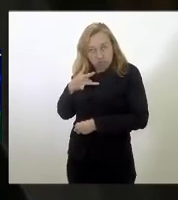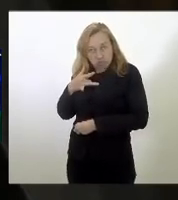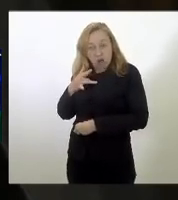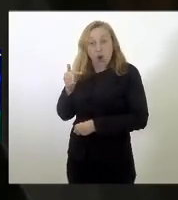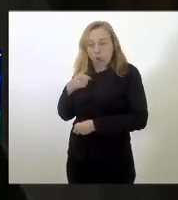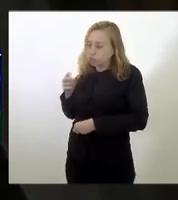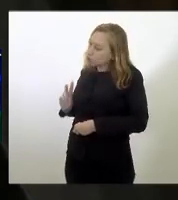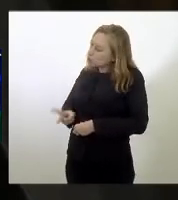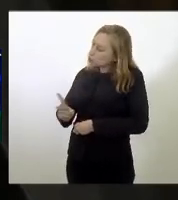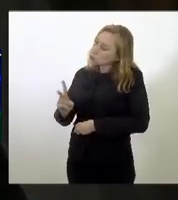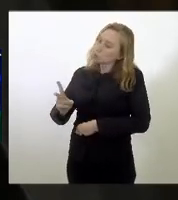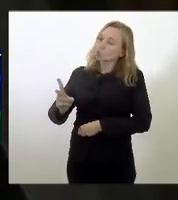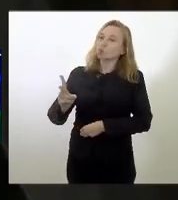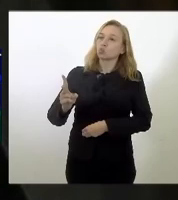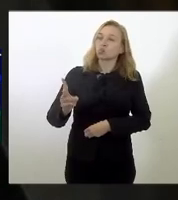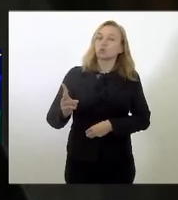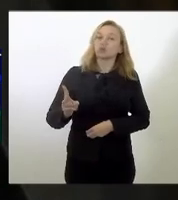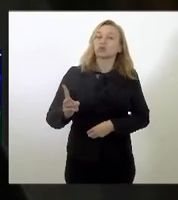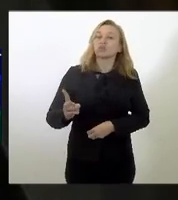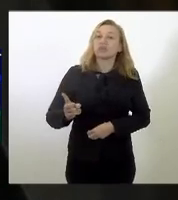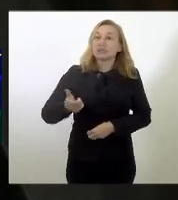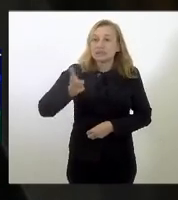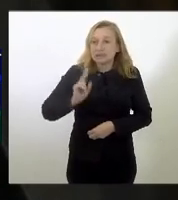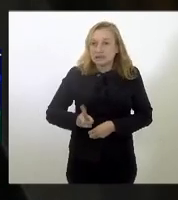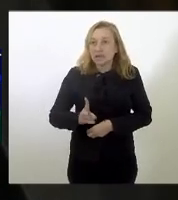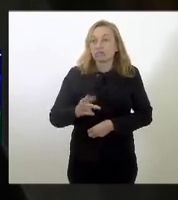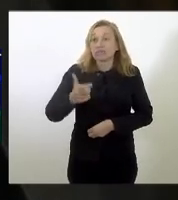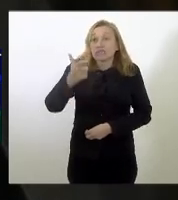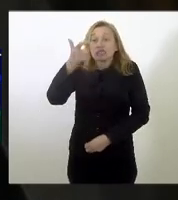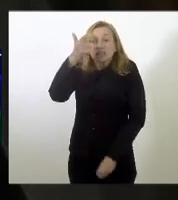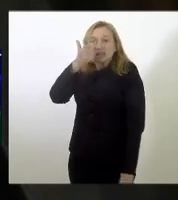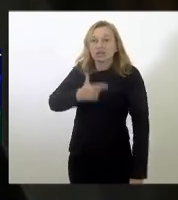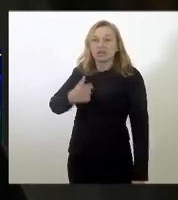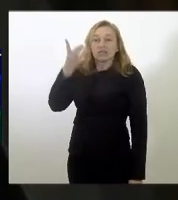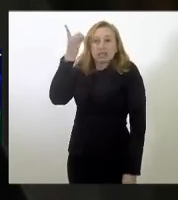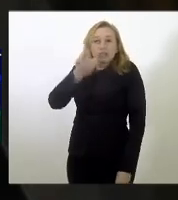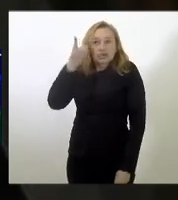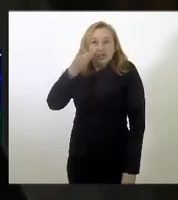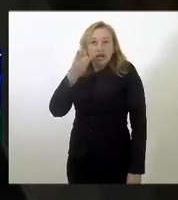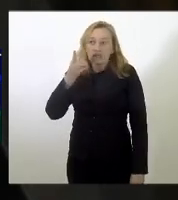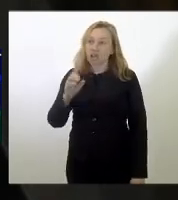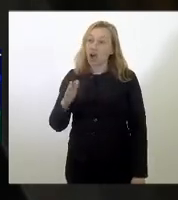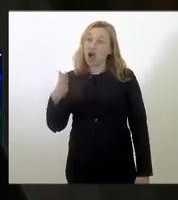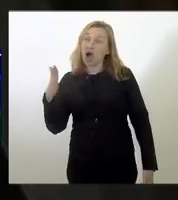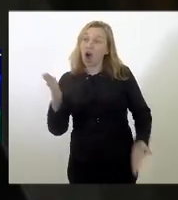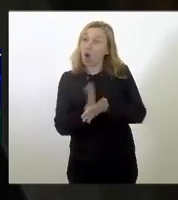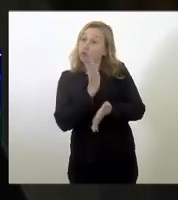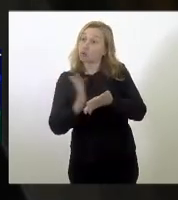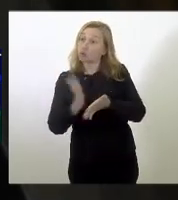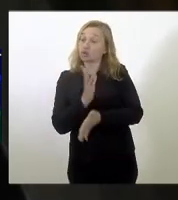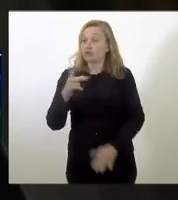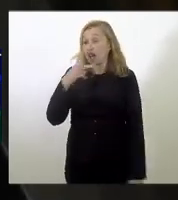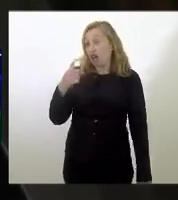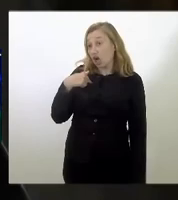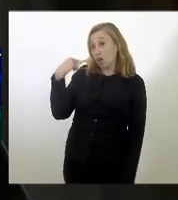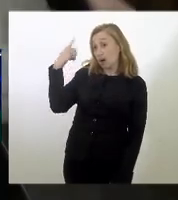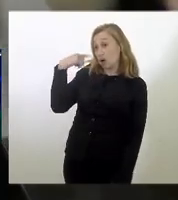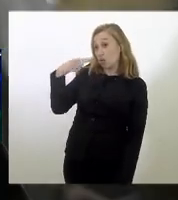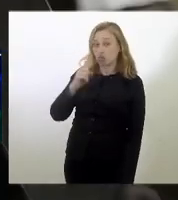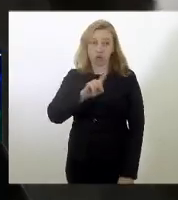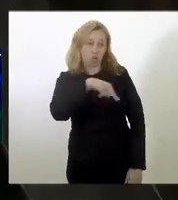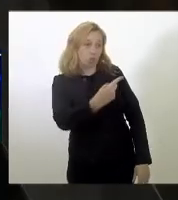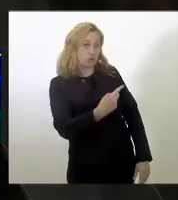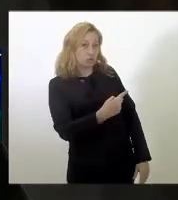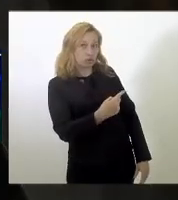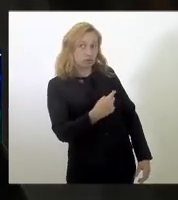vou continuar sendo esse deputado. Por uns classificado como maluco, por outros descontrolados, mas pela população de bem, eu tenho dado